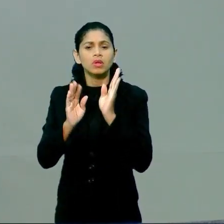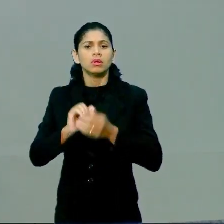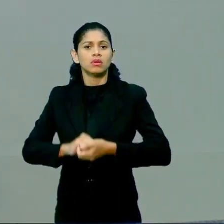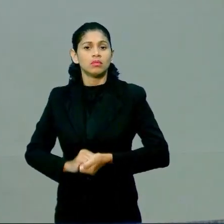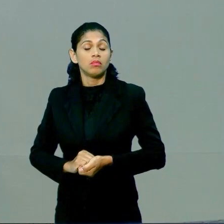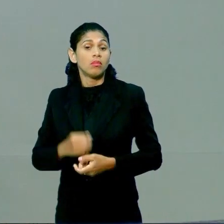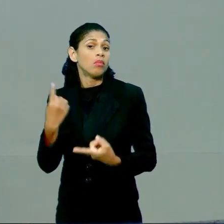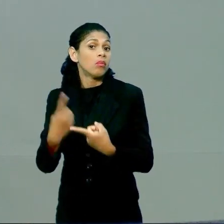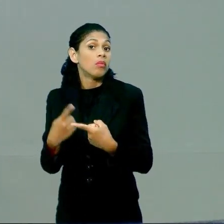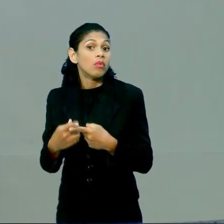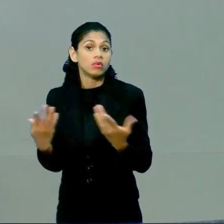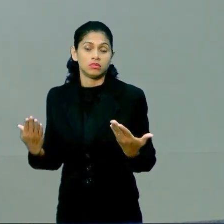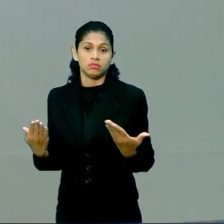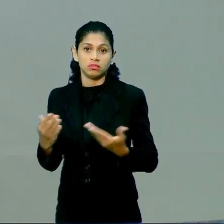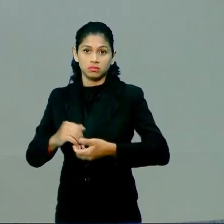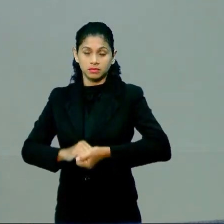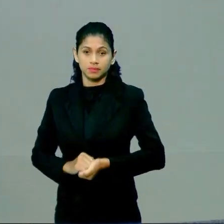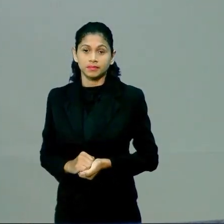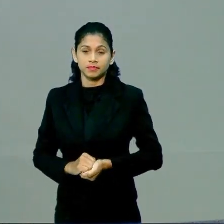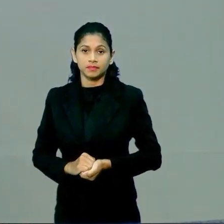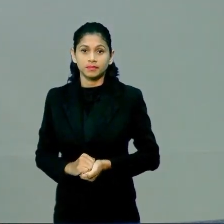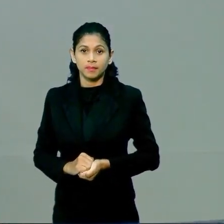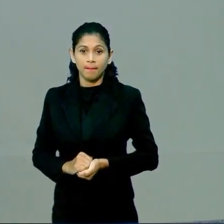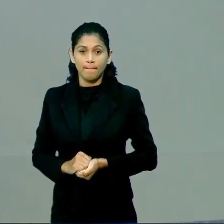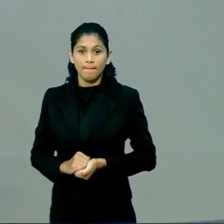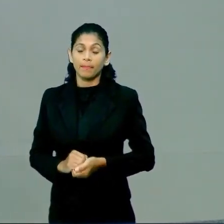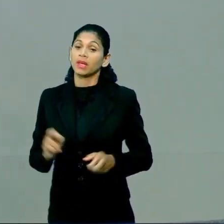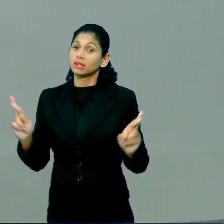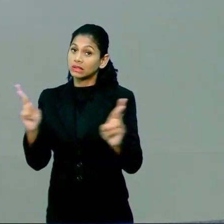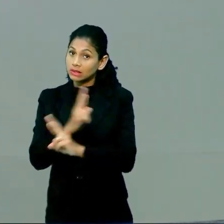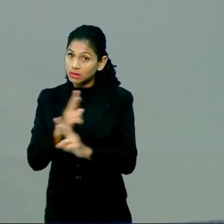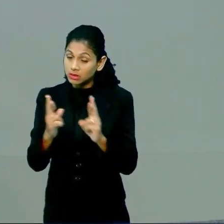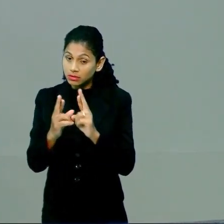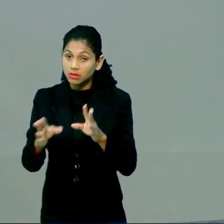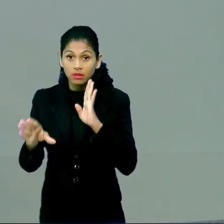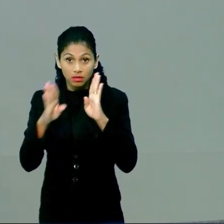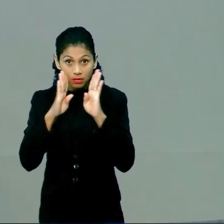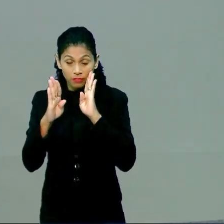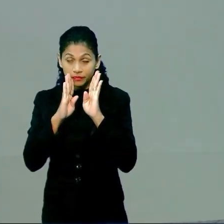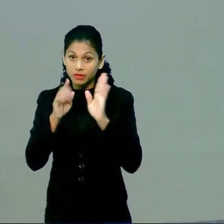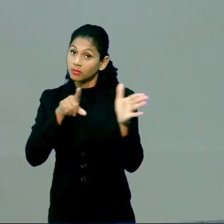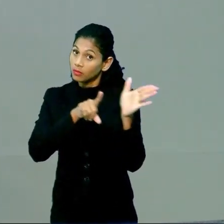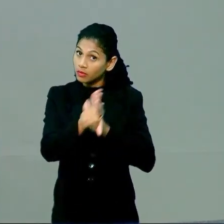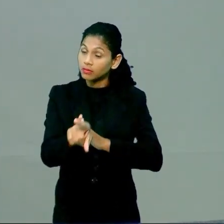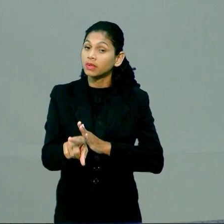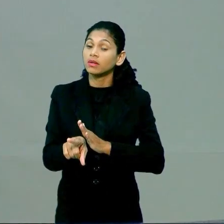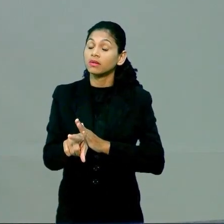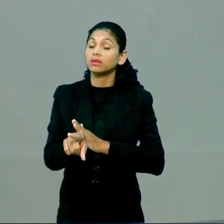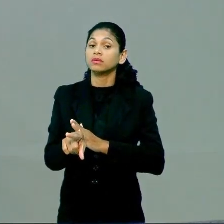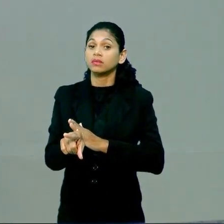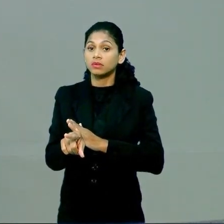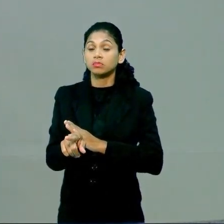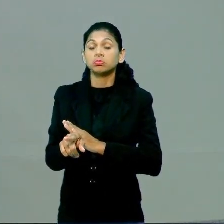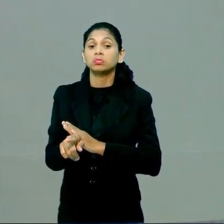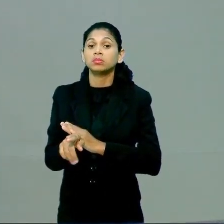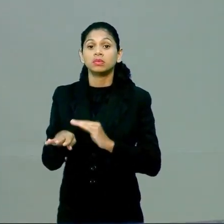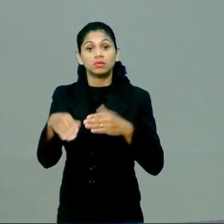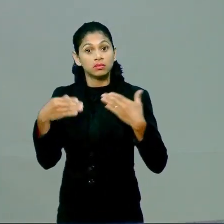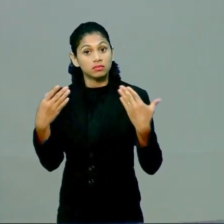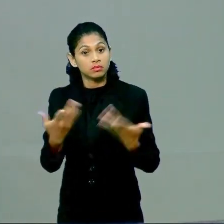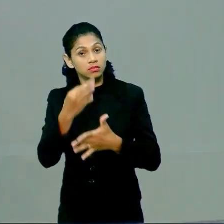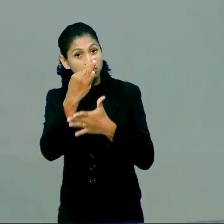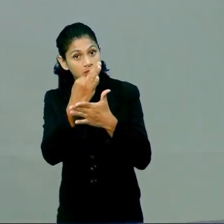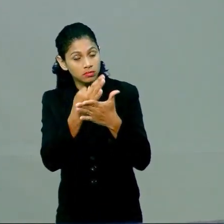chamada Facebook já começou bem né já fez uma inferência aí então o texto ele deve falar sobre né